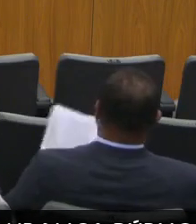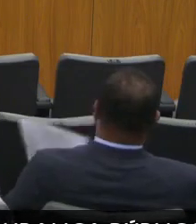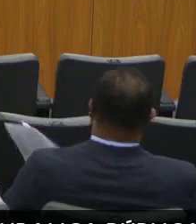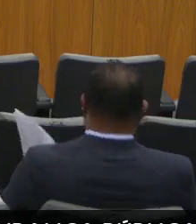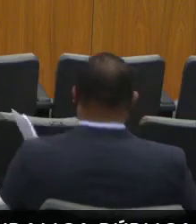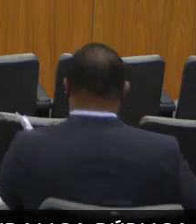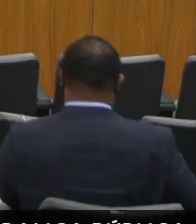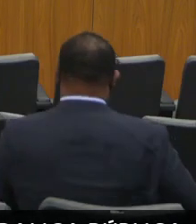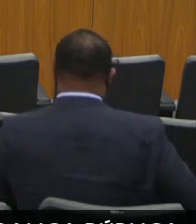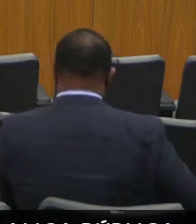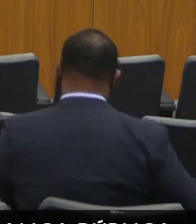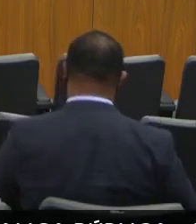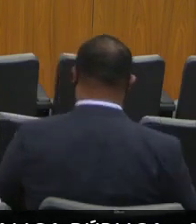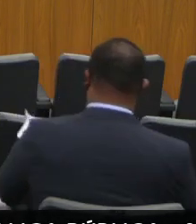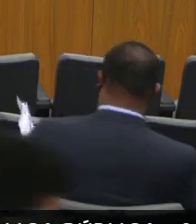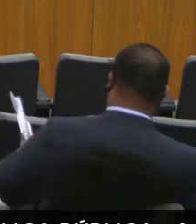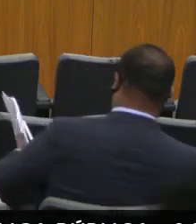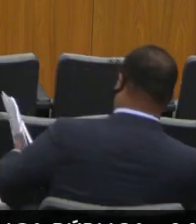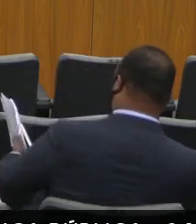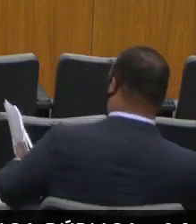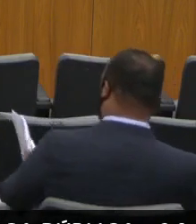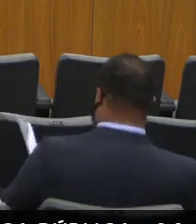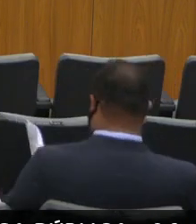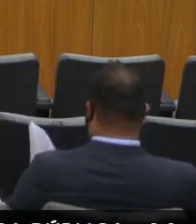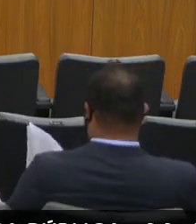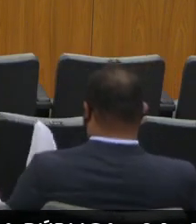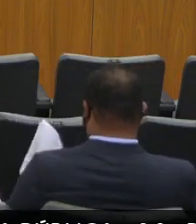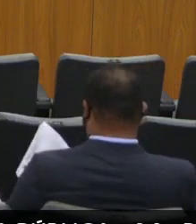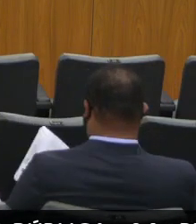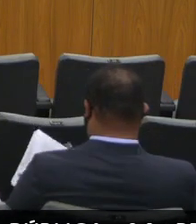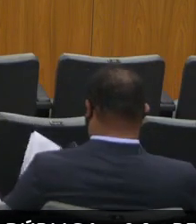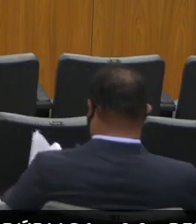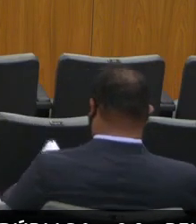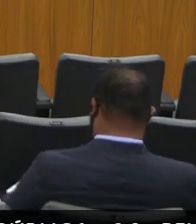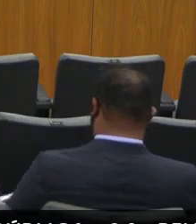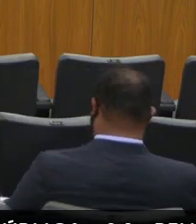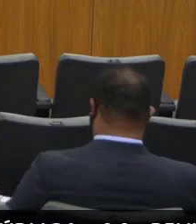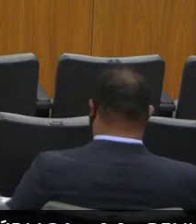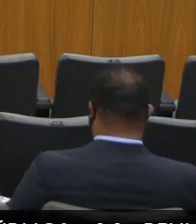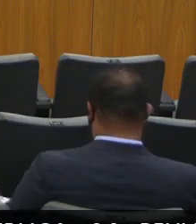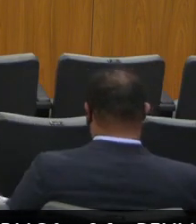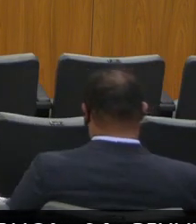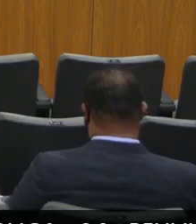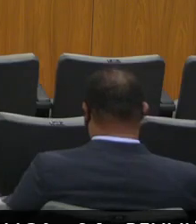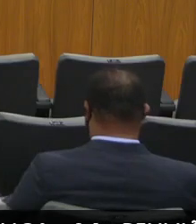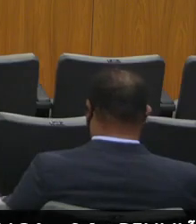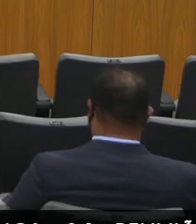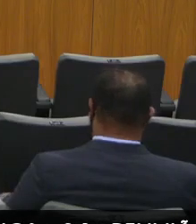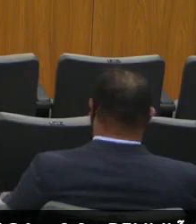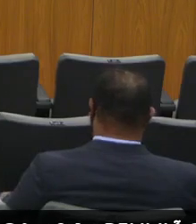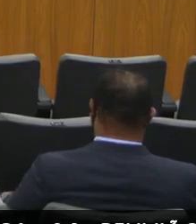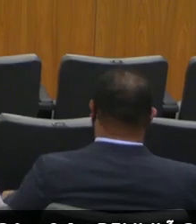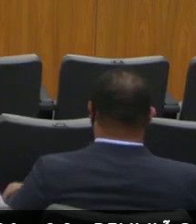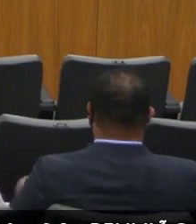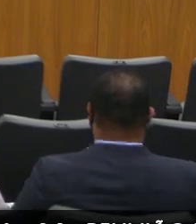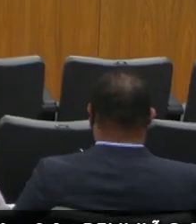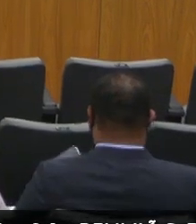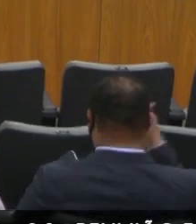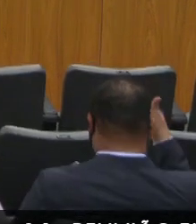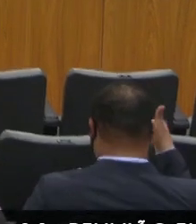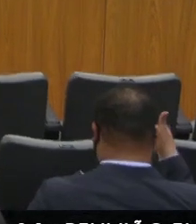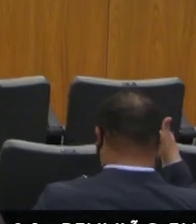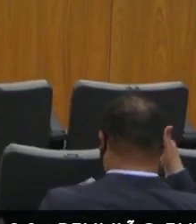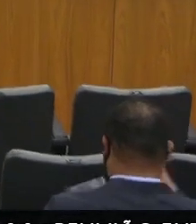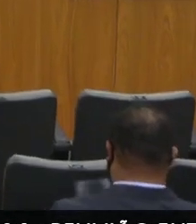presença os termos do parágrafo primeiro do artigo 72 do Regimento Interno se pensa a leitura da ata da reunião anterior considera a aprovada e